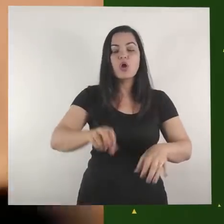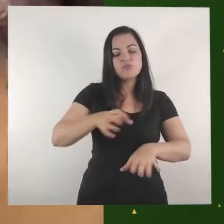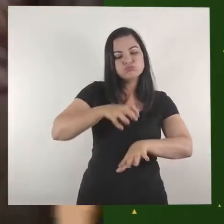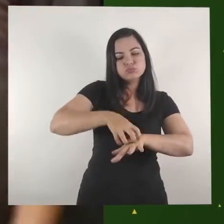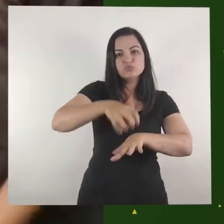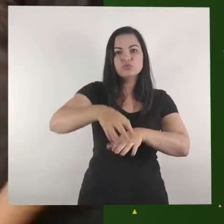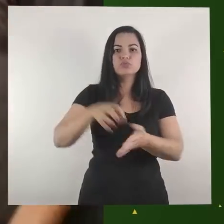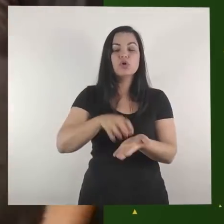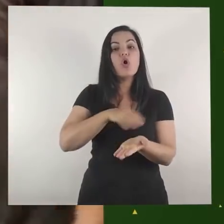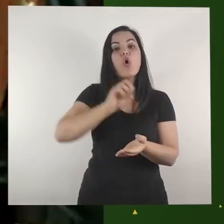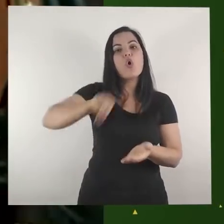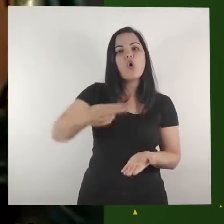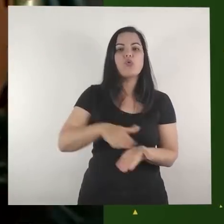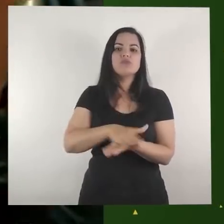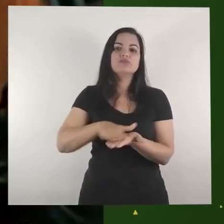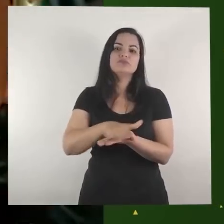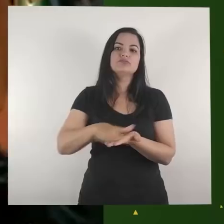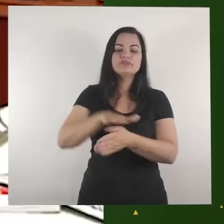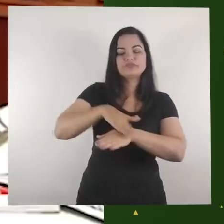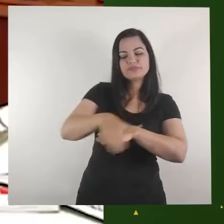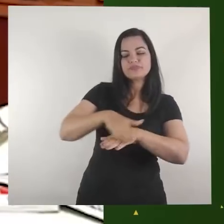encerado.